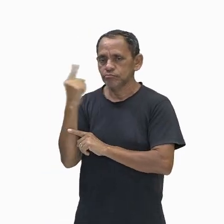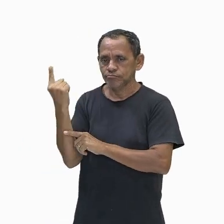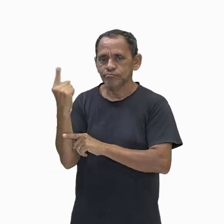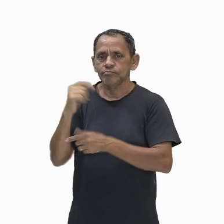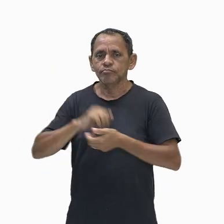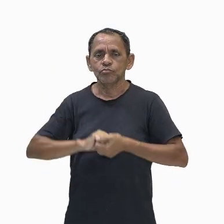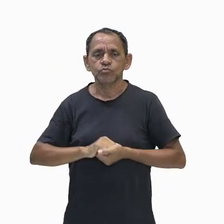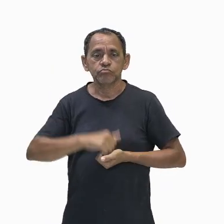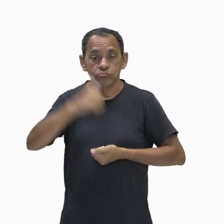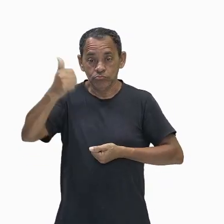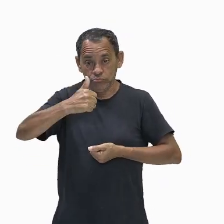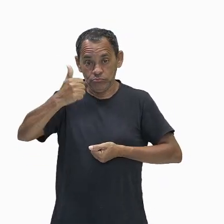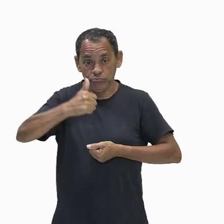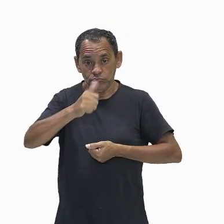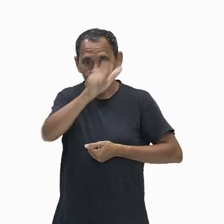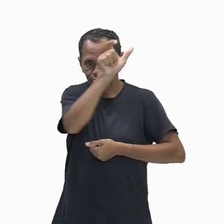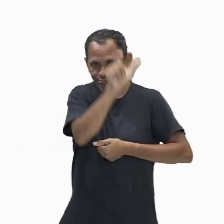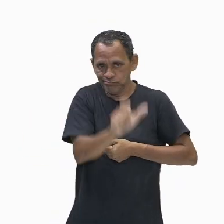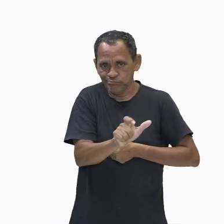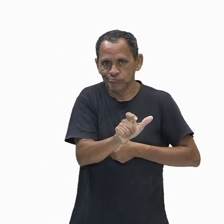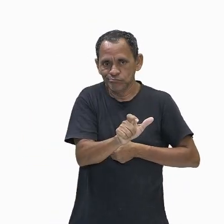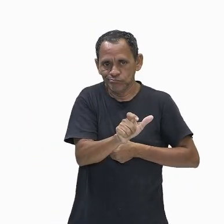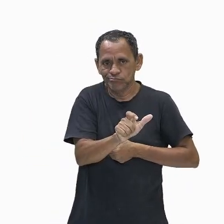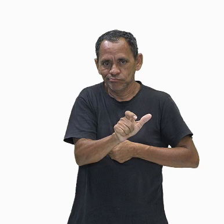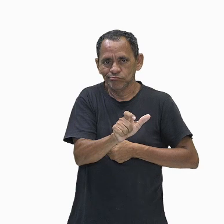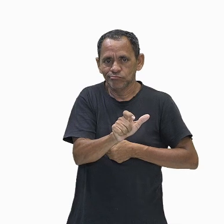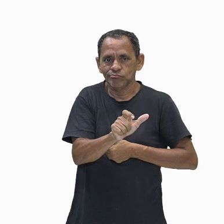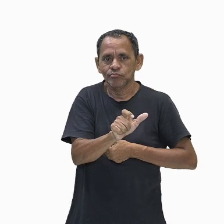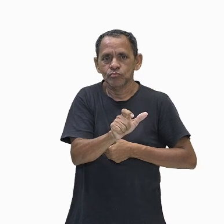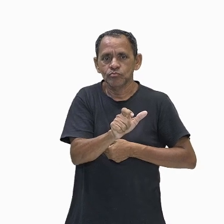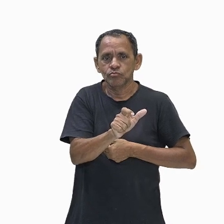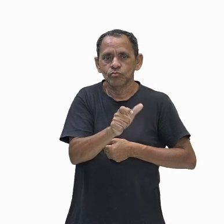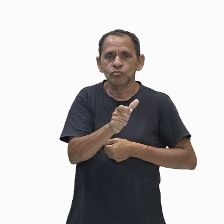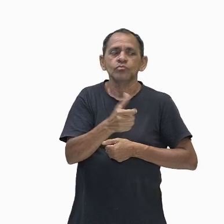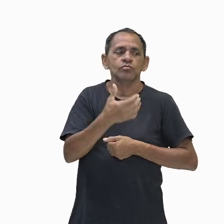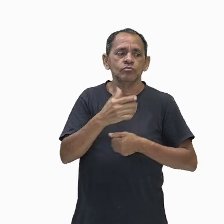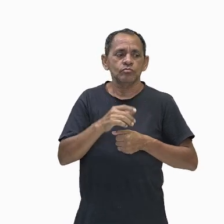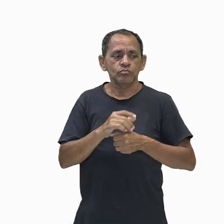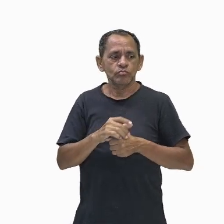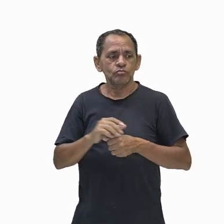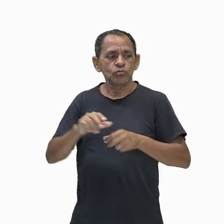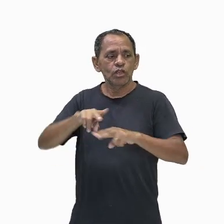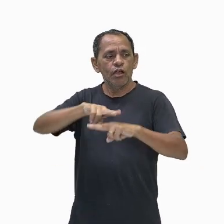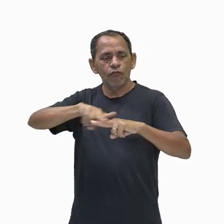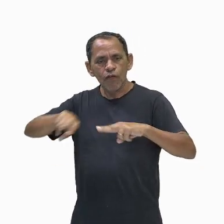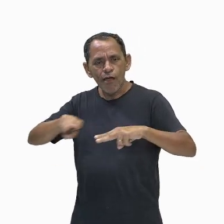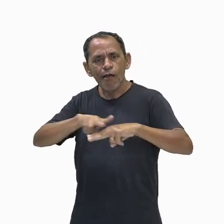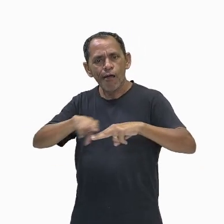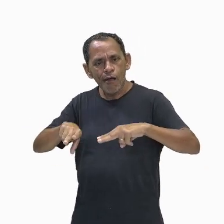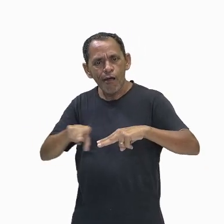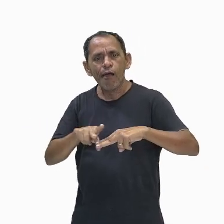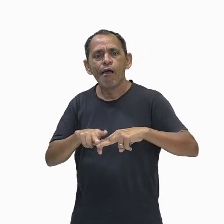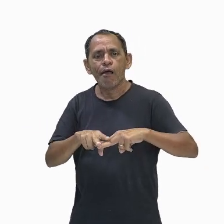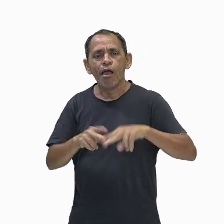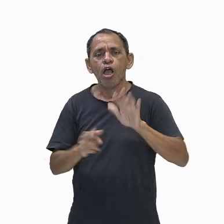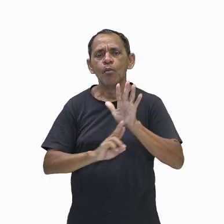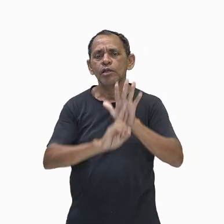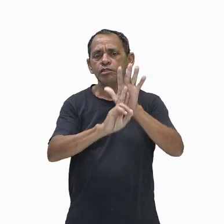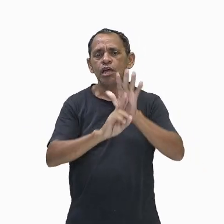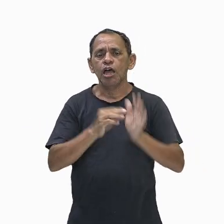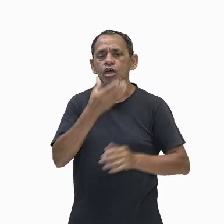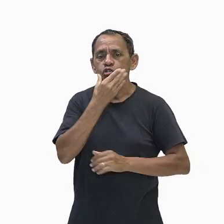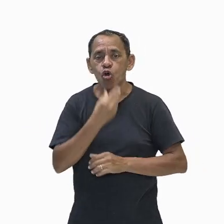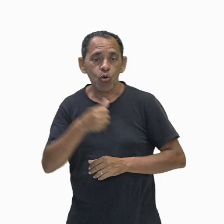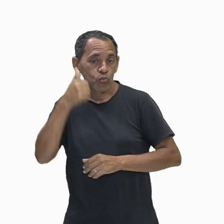na primeira coluna, nós temos aí o sexo do indivíduo, que vai ser representado como masculino ou feminino. Na